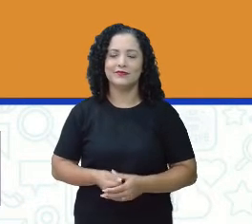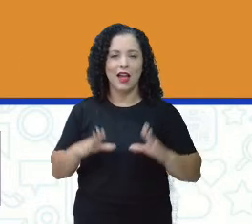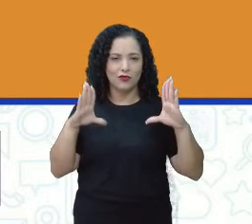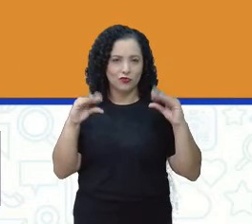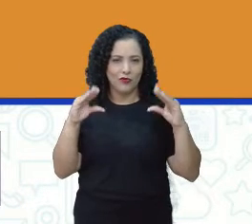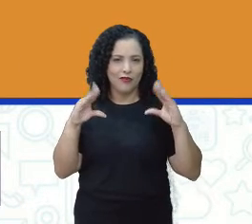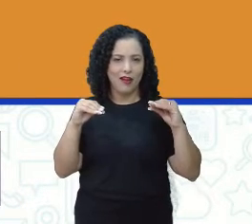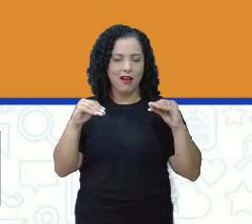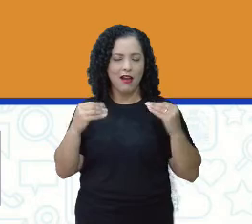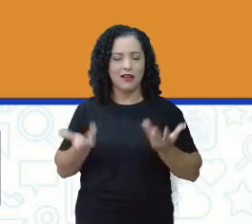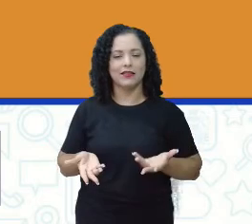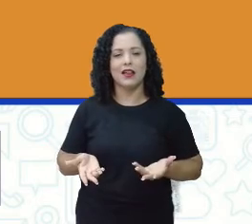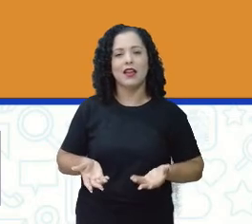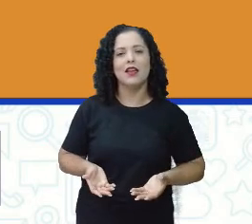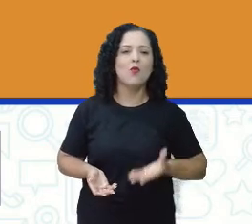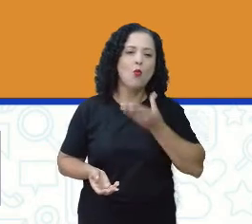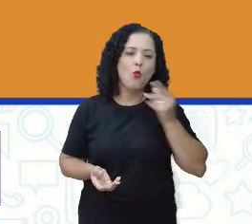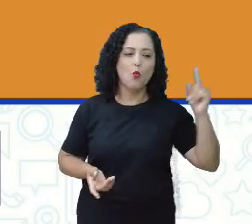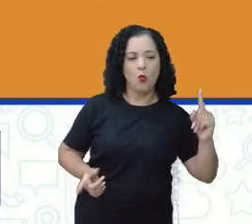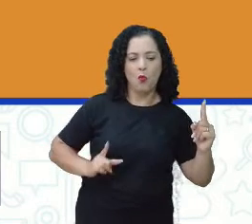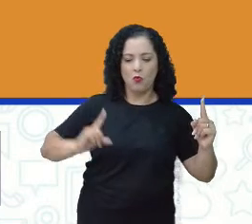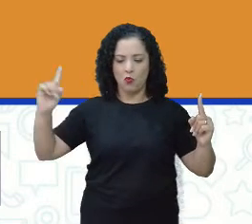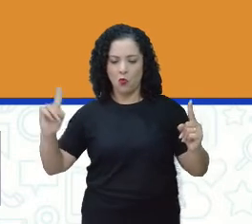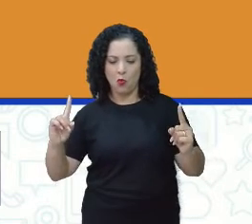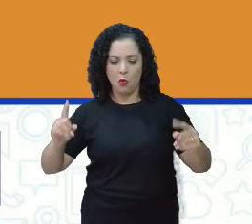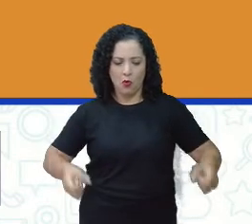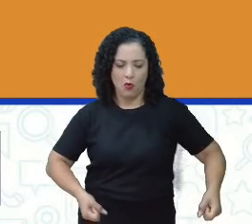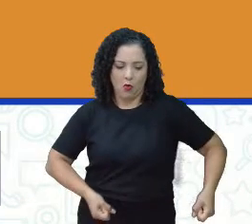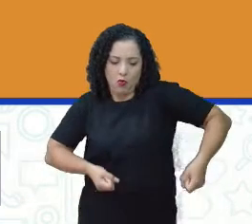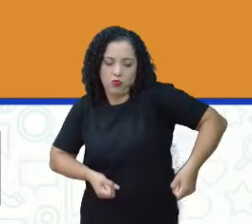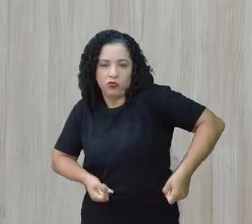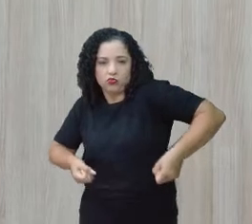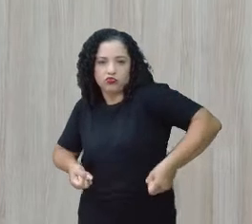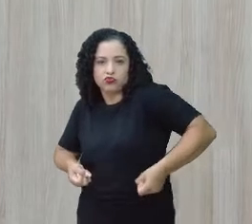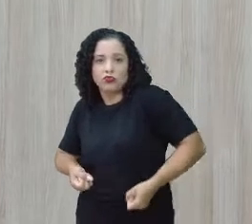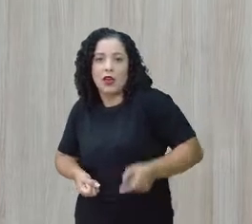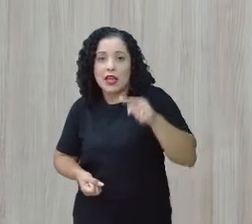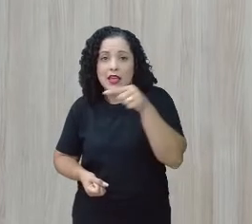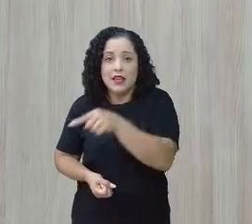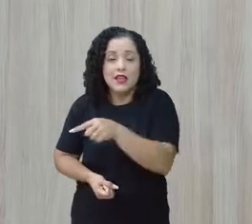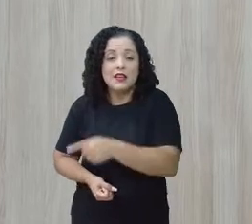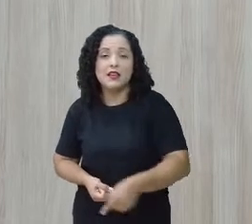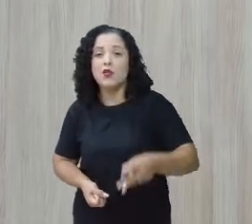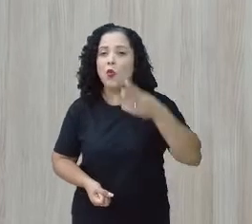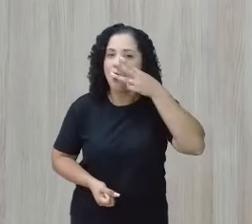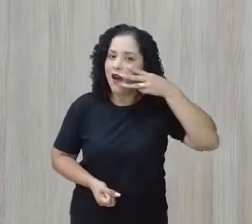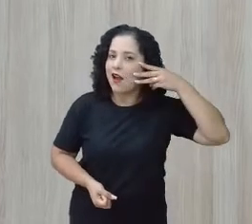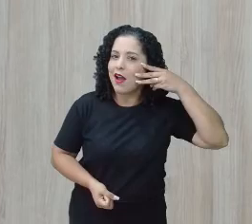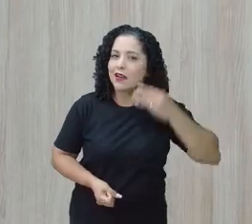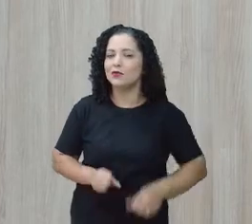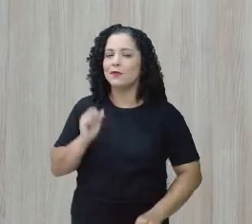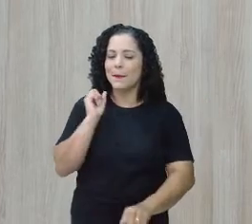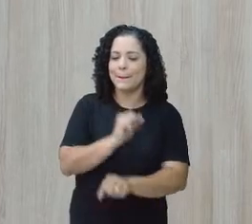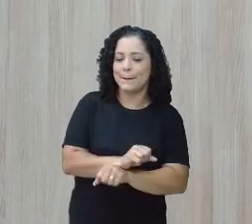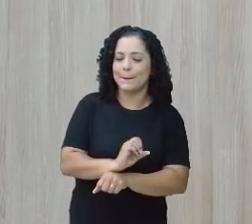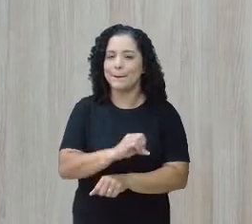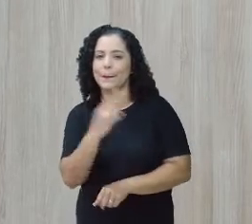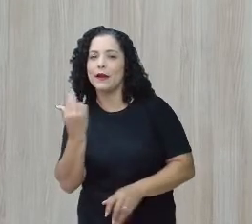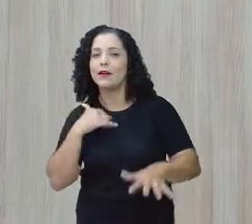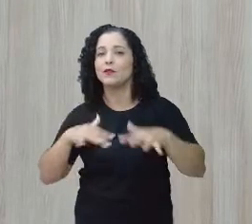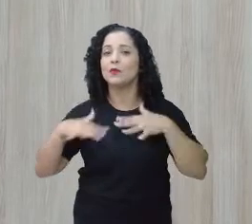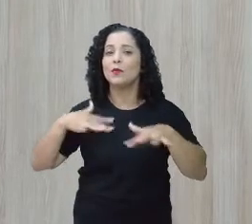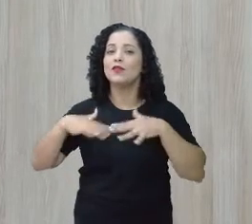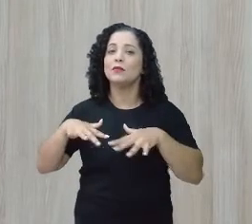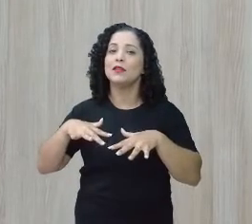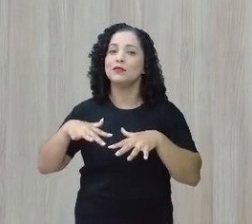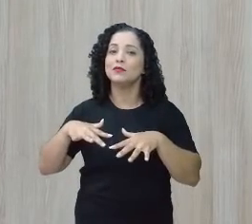esses dois senhores estão transportando, ele está em repouso ou em movimento em relação ao sofá? O que é que